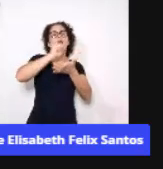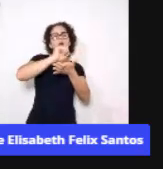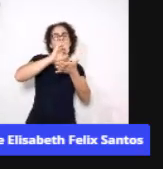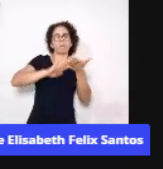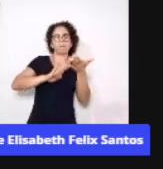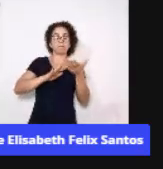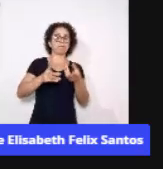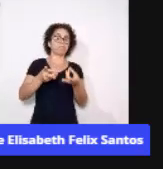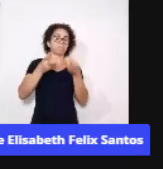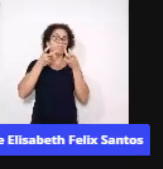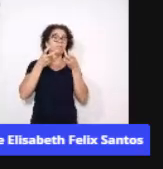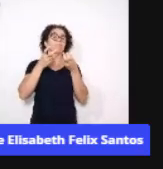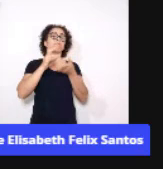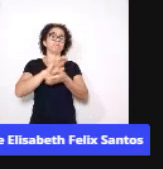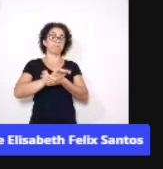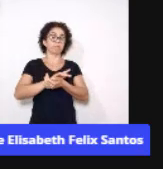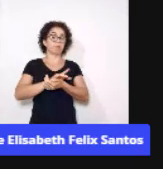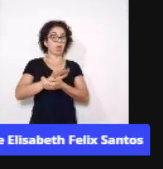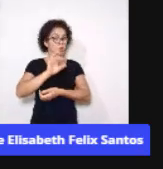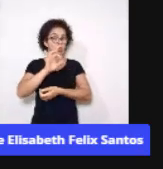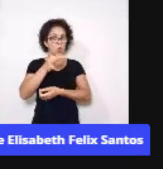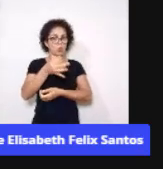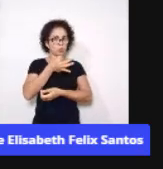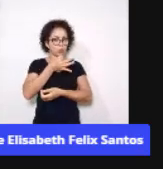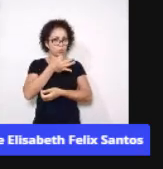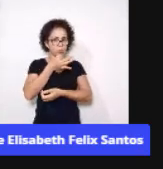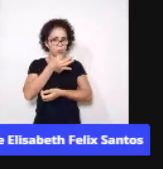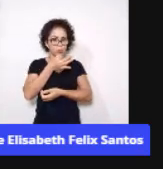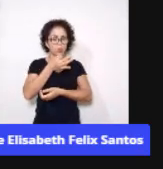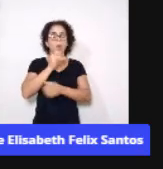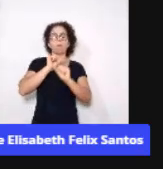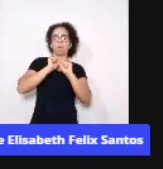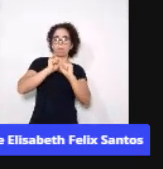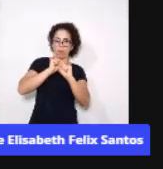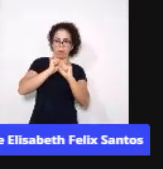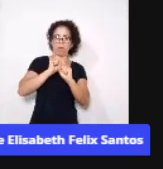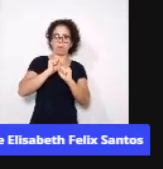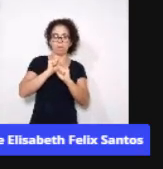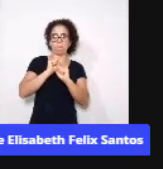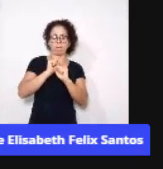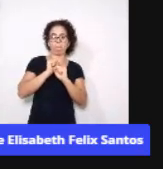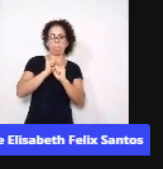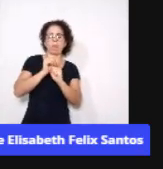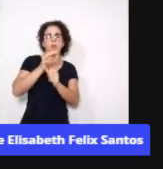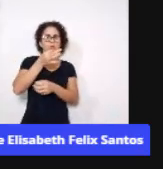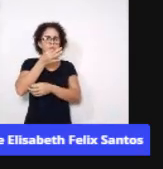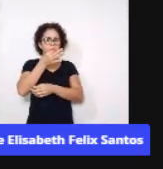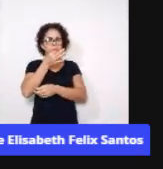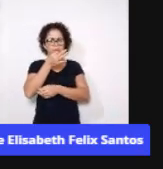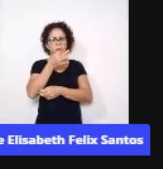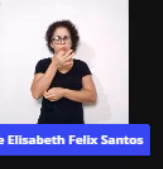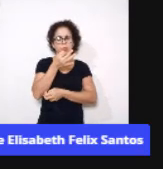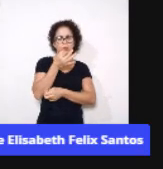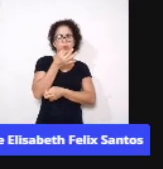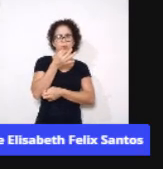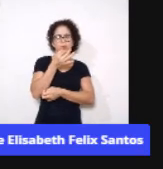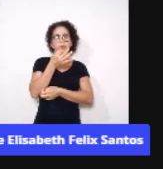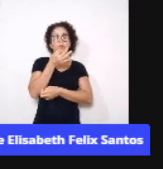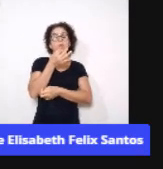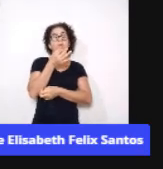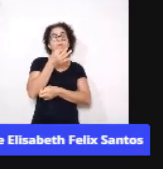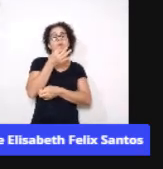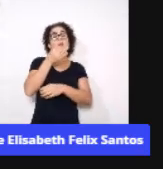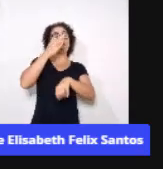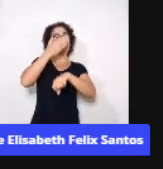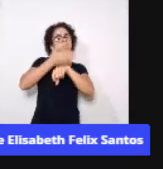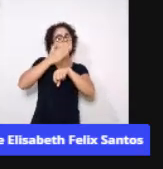são apenas uma sugestão, e nós podemos, mediante essa sugestão, colocar em prática com